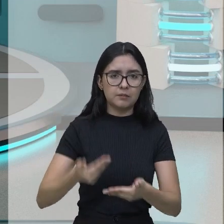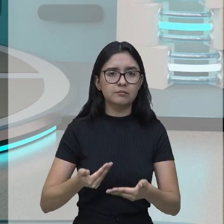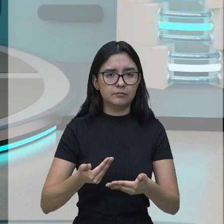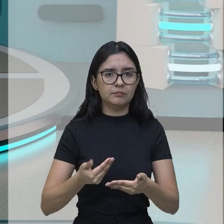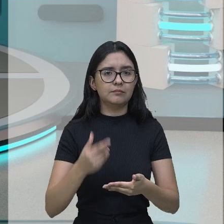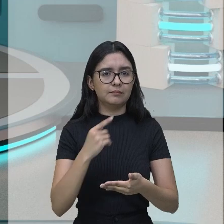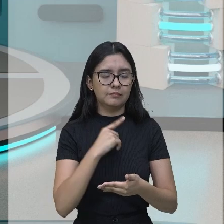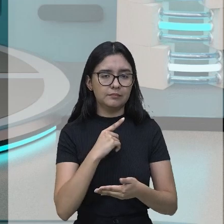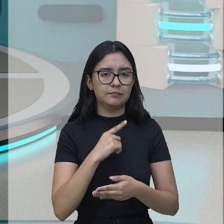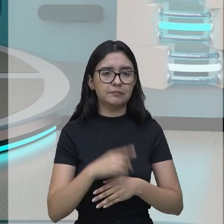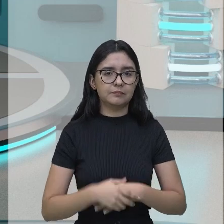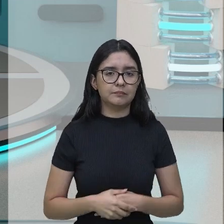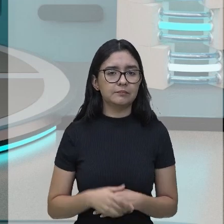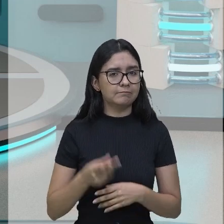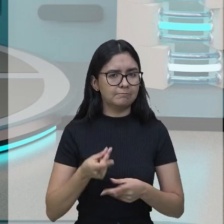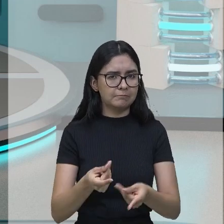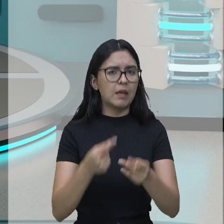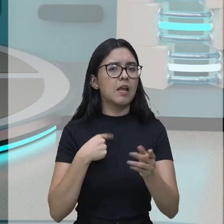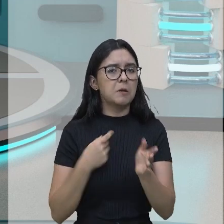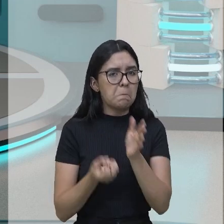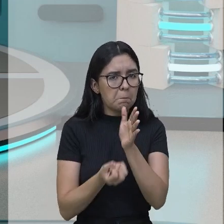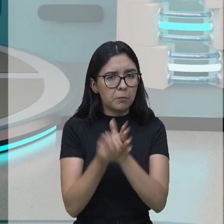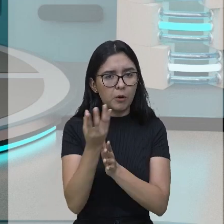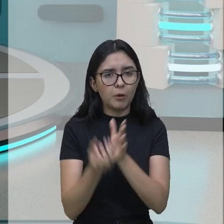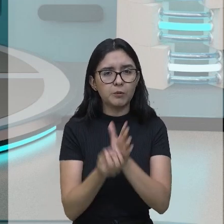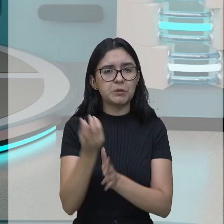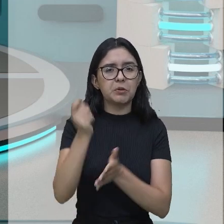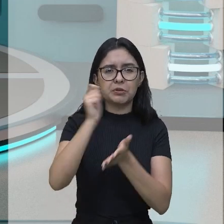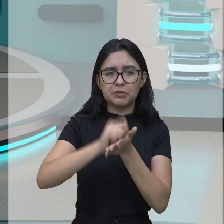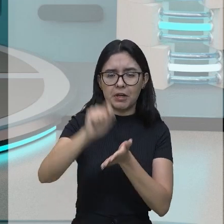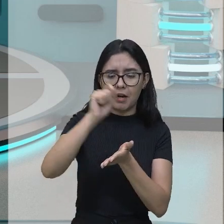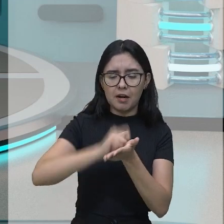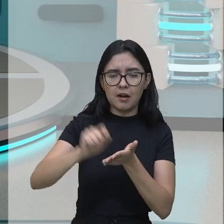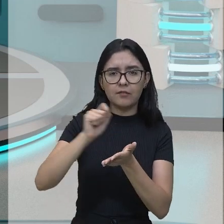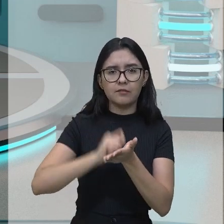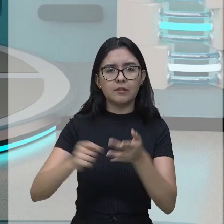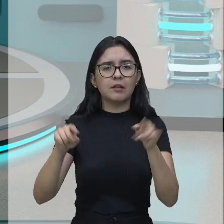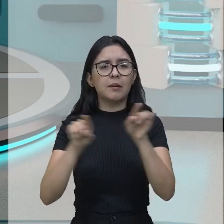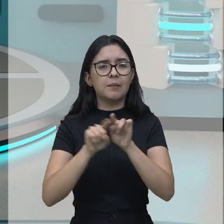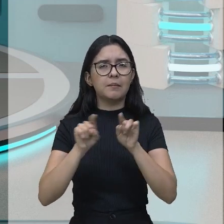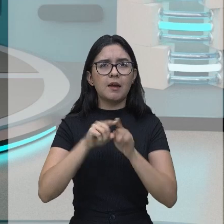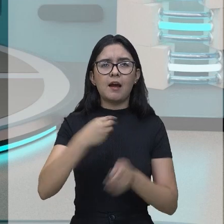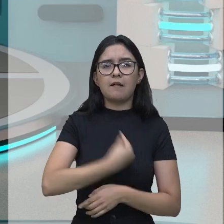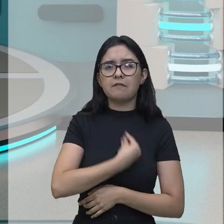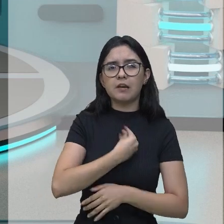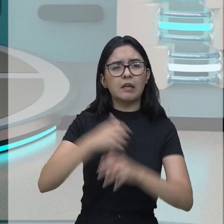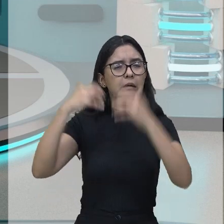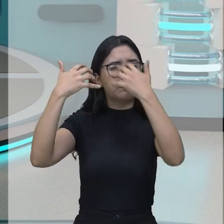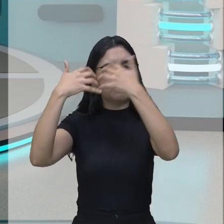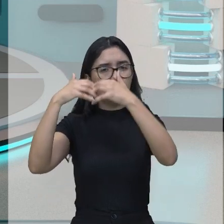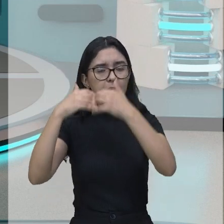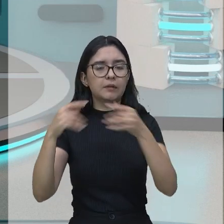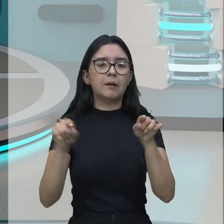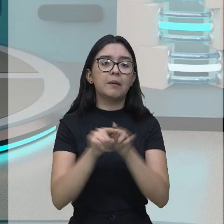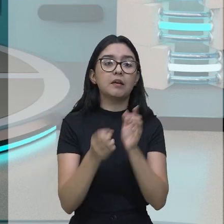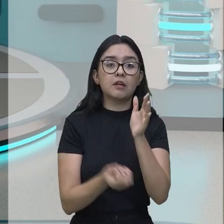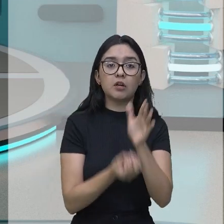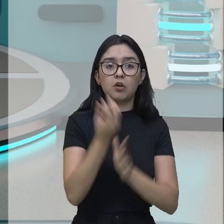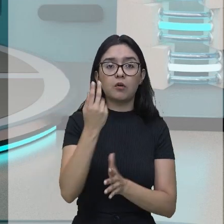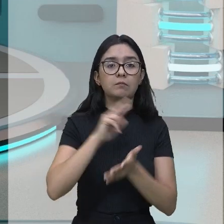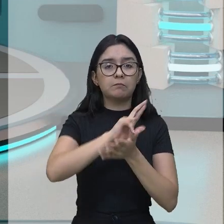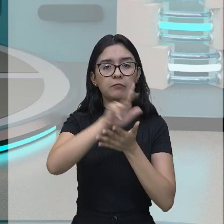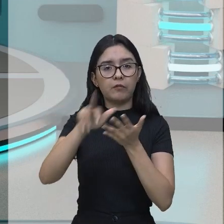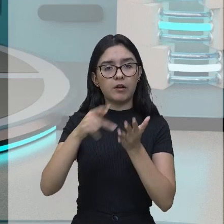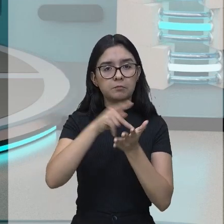bastante longa, ele produziu, ele escreveu, ele refletiu sobre a vida, ele compôs poemas,